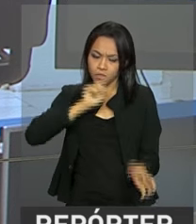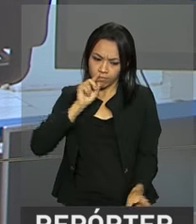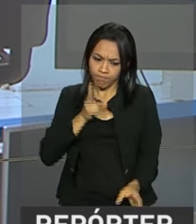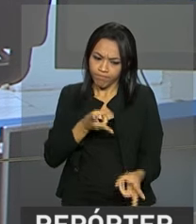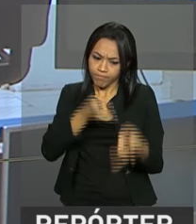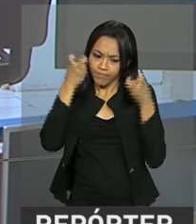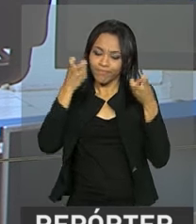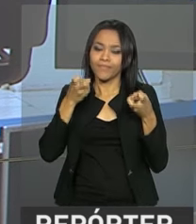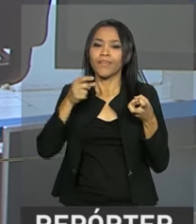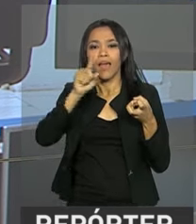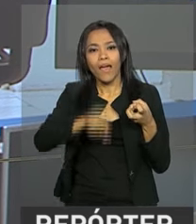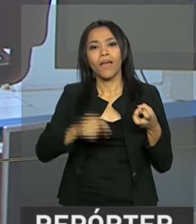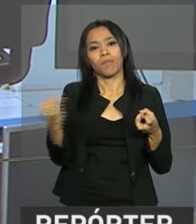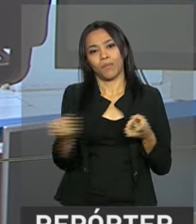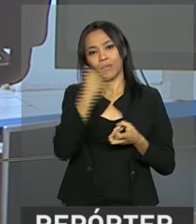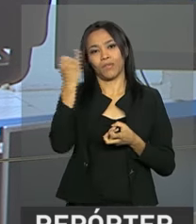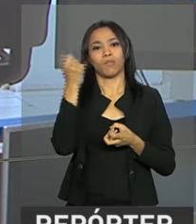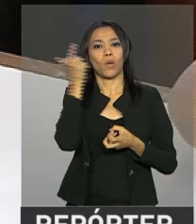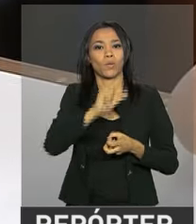para aumentar as chances de cura.